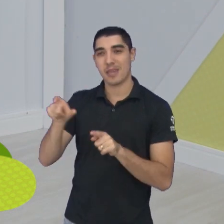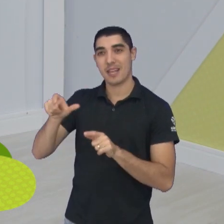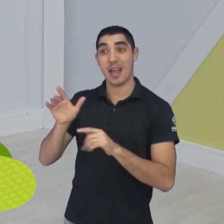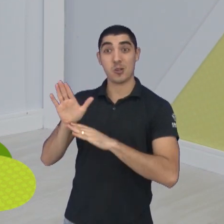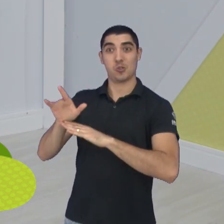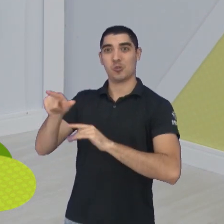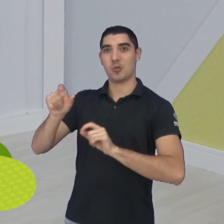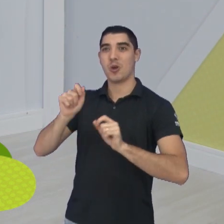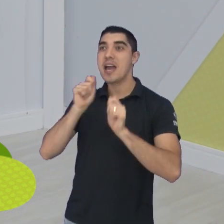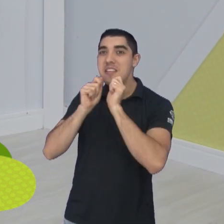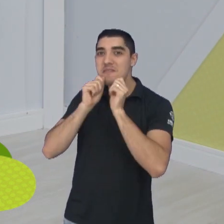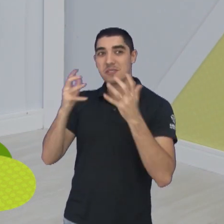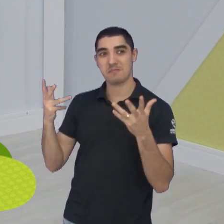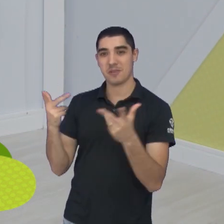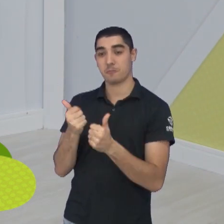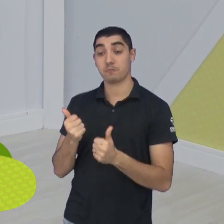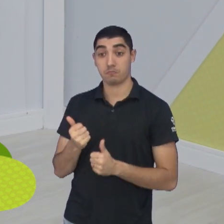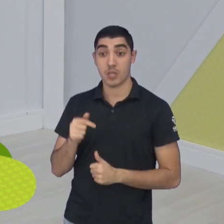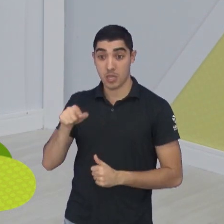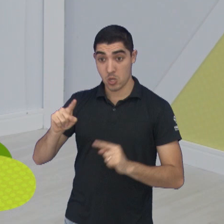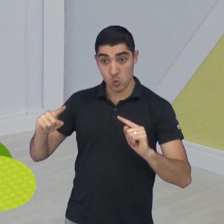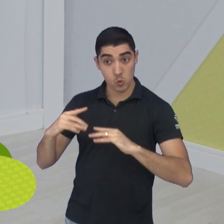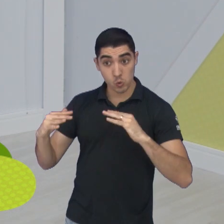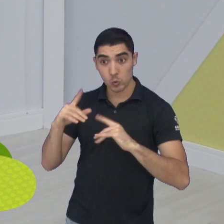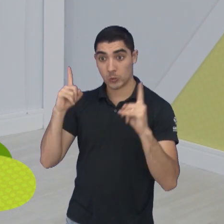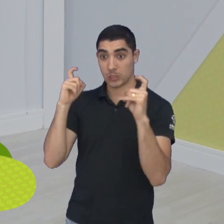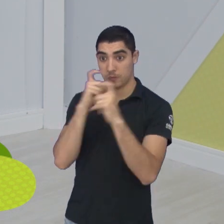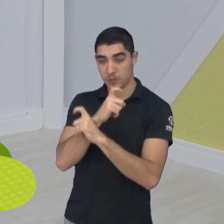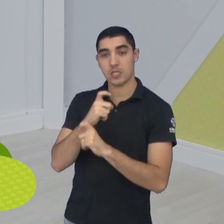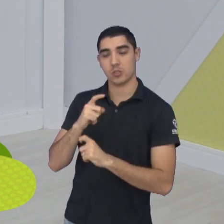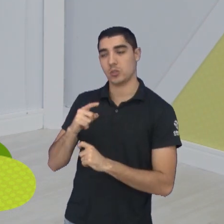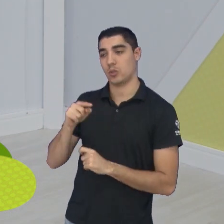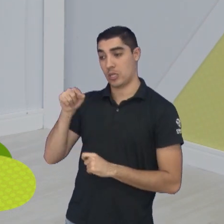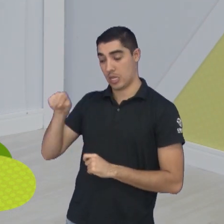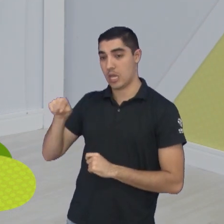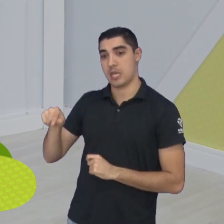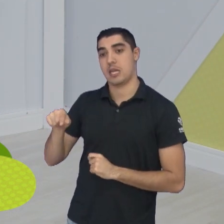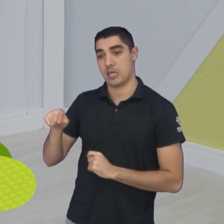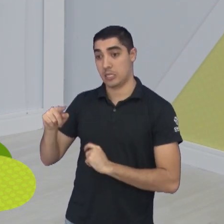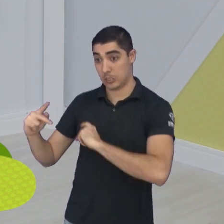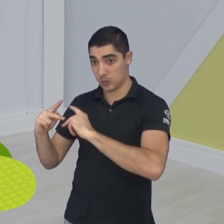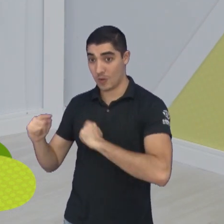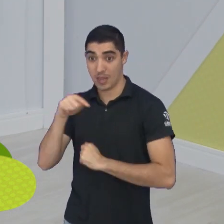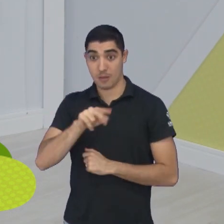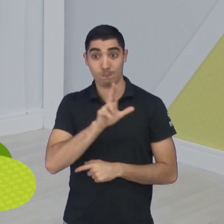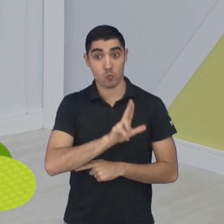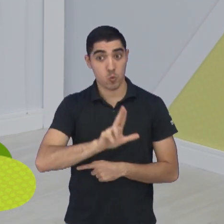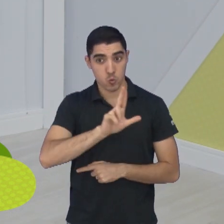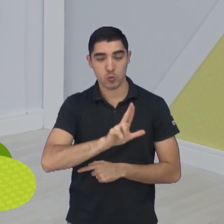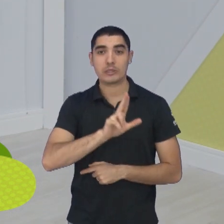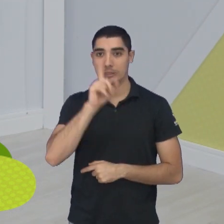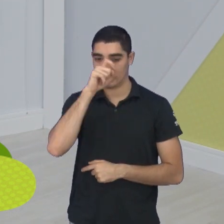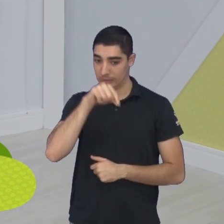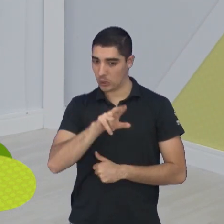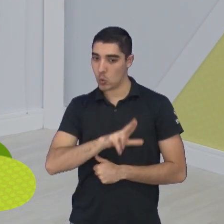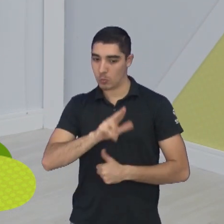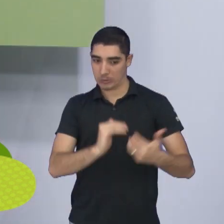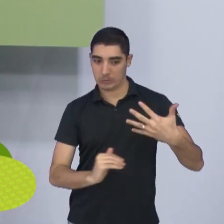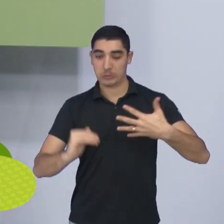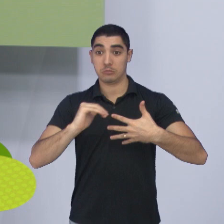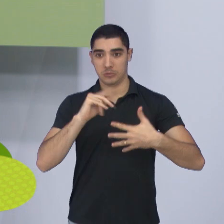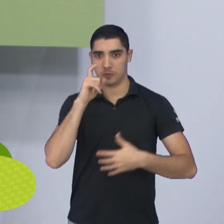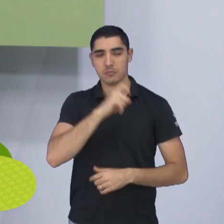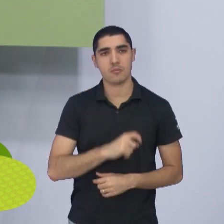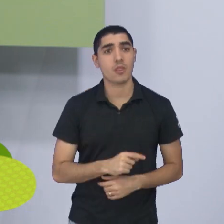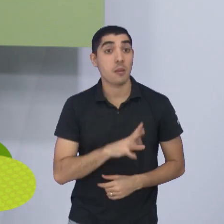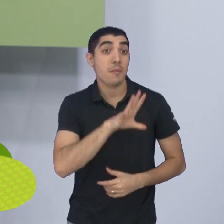dizendo. Brunão, jogo difícil para o São José contra o Praia, mais um time que está lá em cima, mais um time complicado para o São José hoje à noite. Mas é